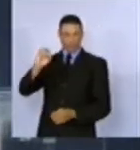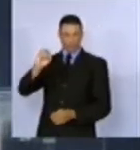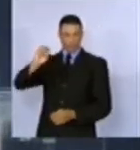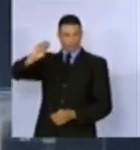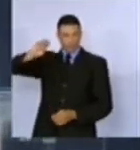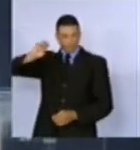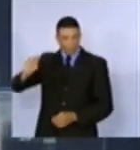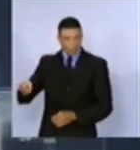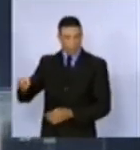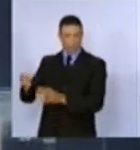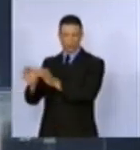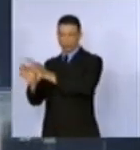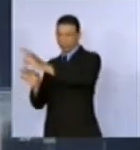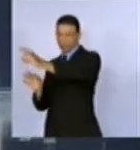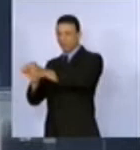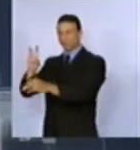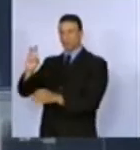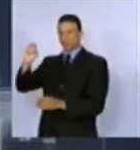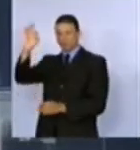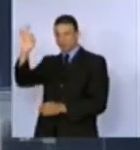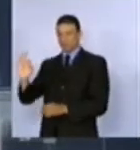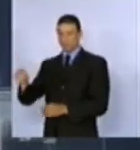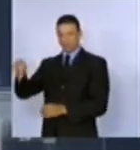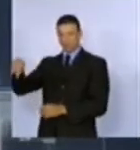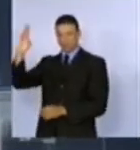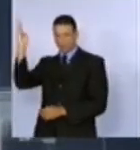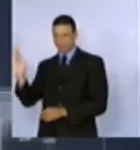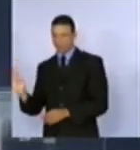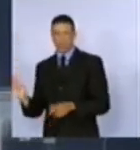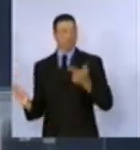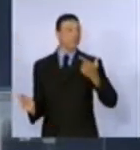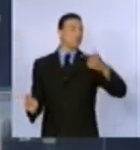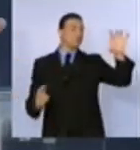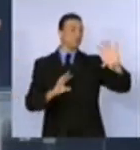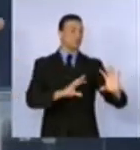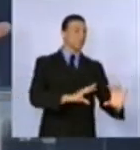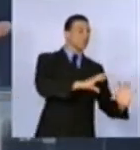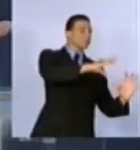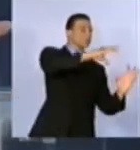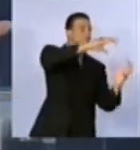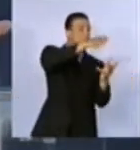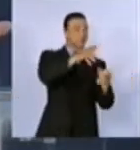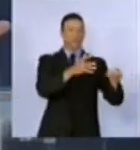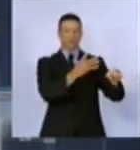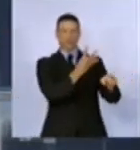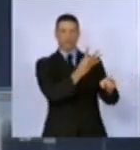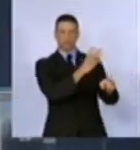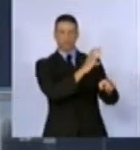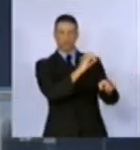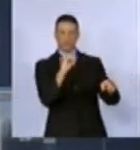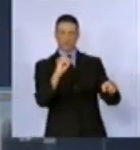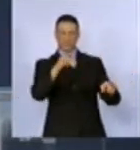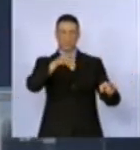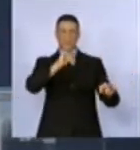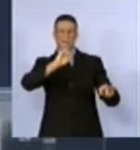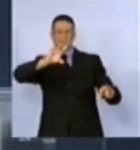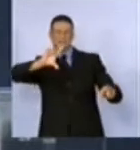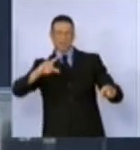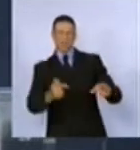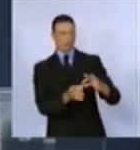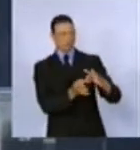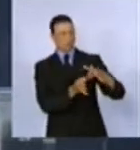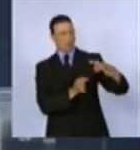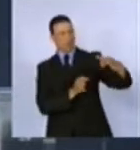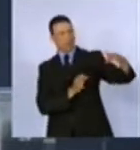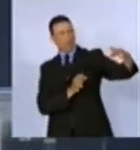cinquenta por cento no Brasil contra as culturas de grãos que predominam em mais do que 400 milhões hectares isso por si